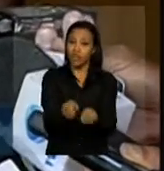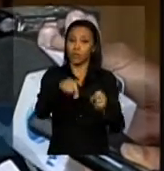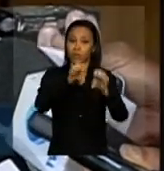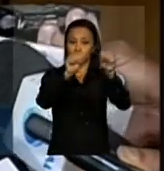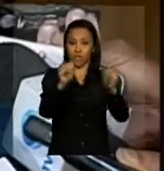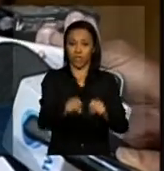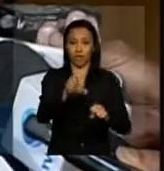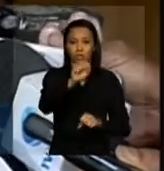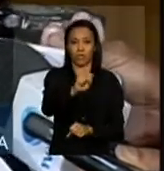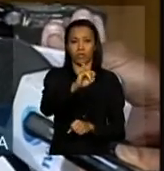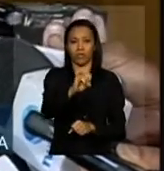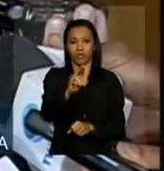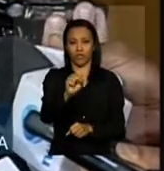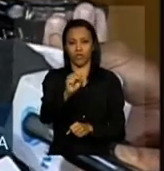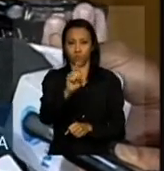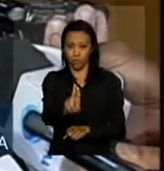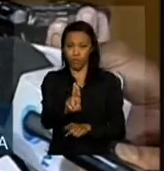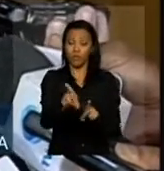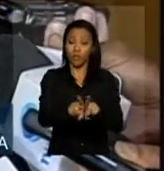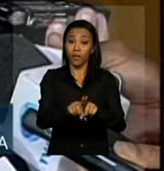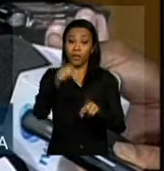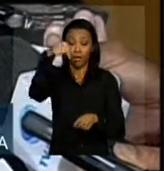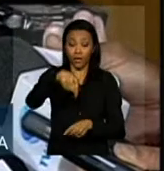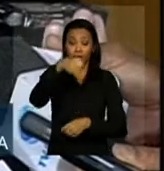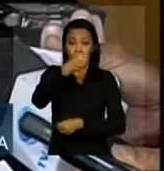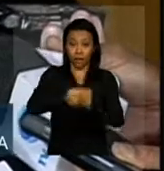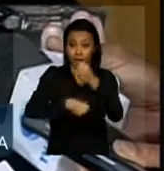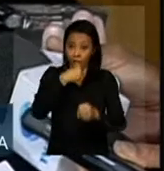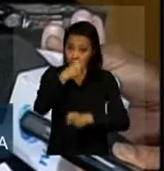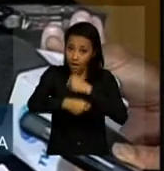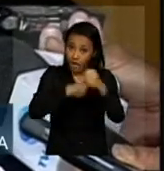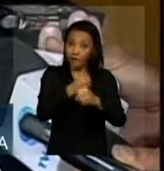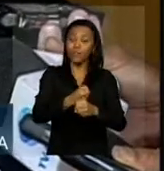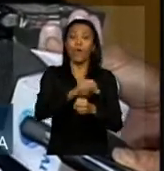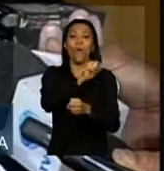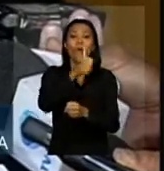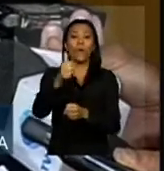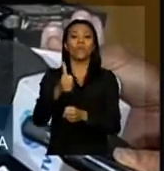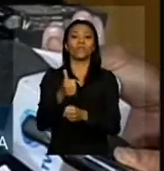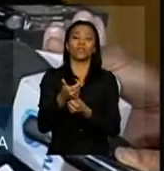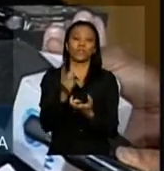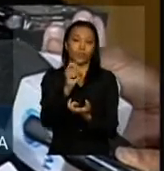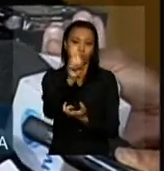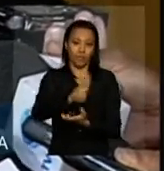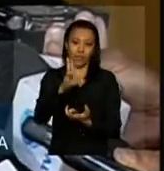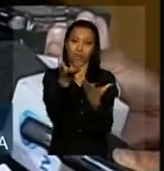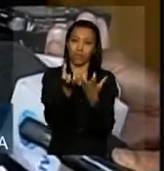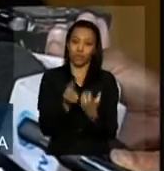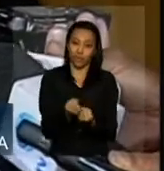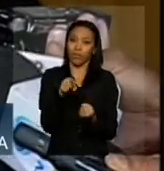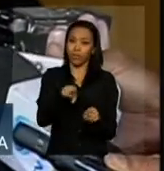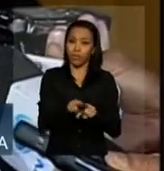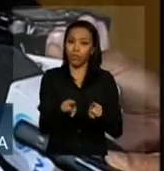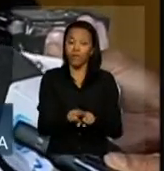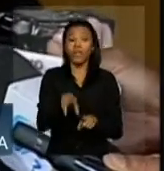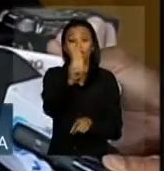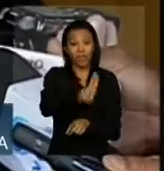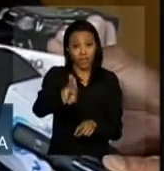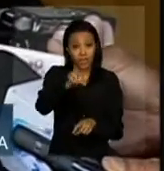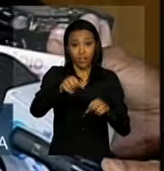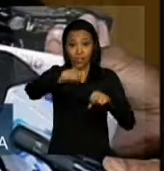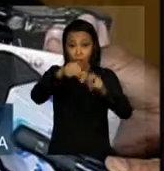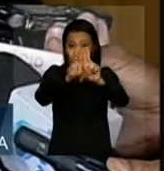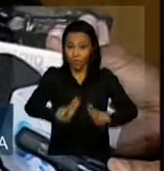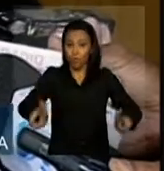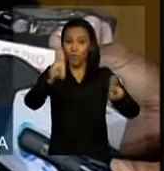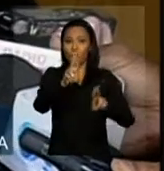dos institutos e das universidades. Esse ano, 11 novas universidades entraram e a Universidade Federal do Rio Grande do Sul já aprovou a adesão. O